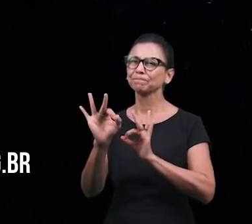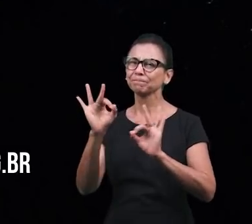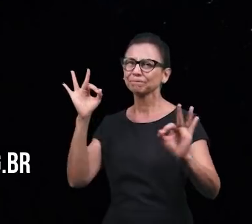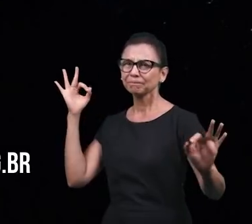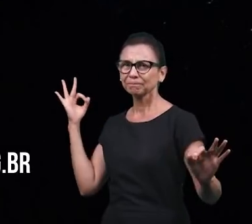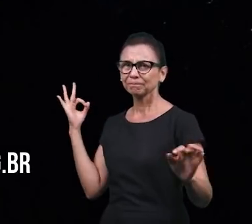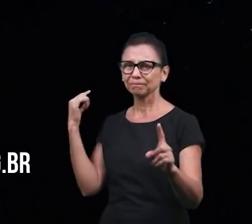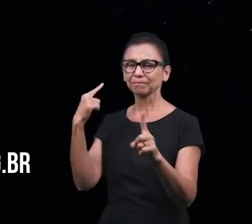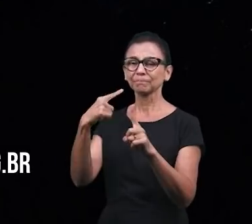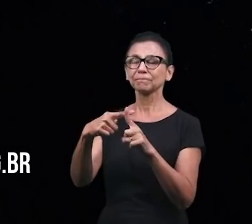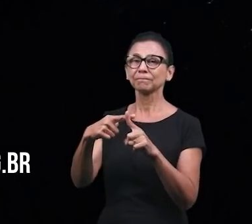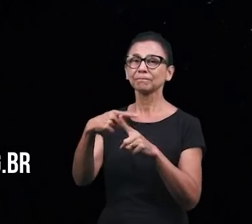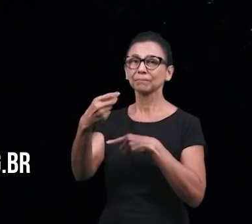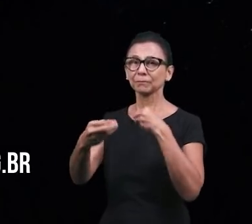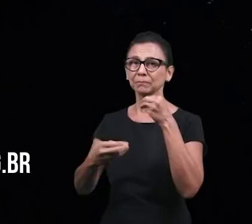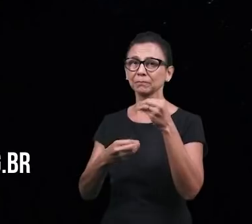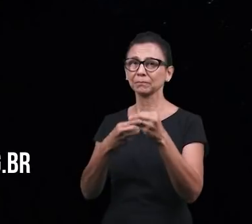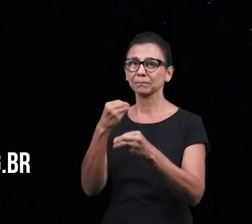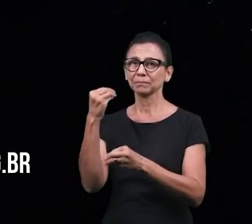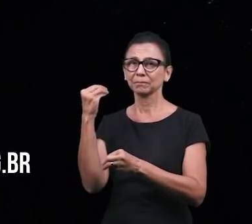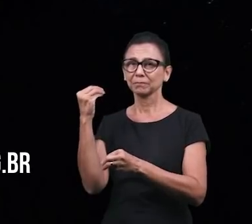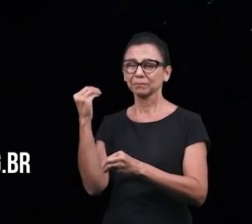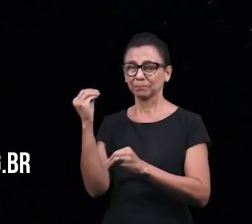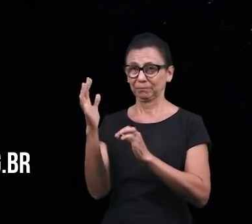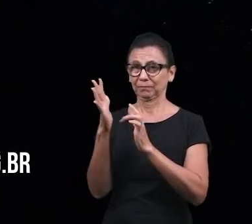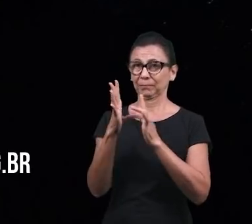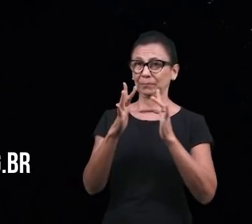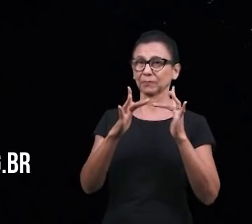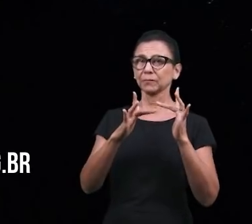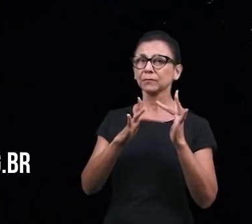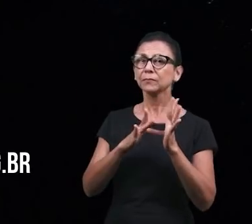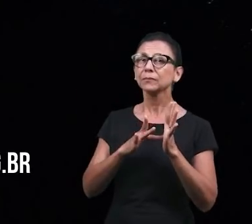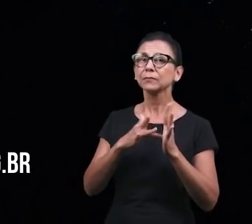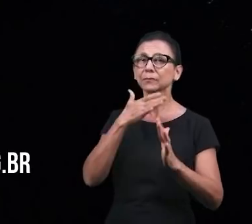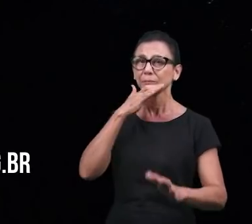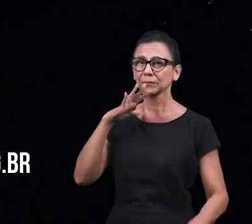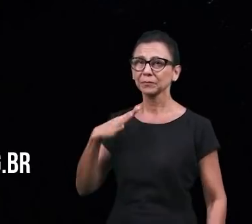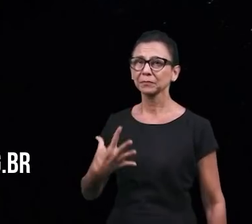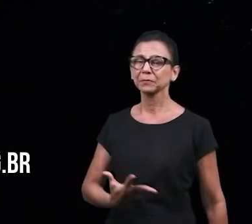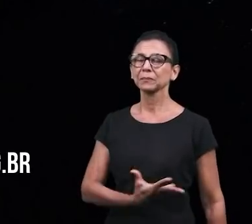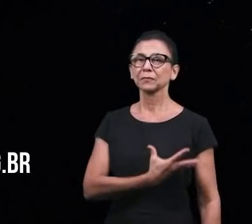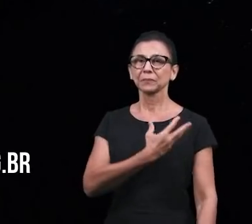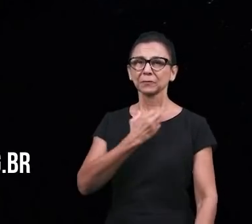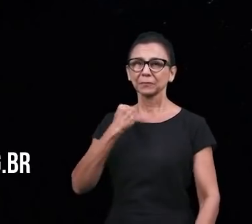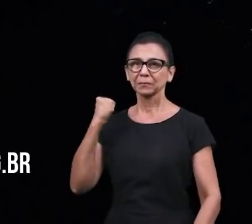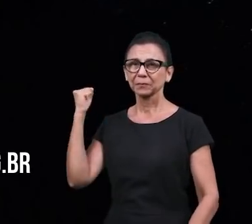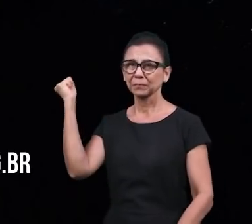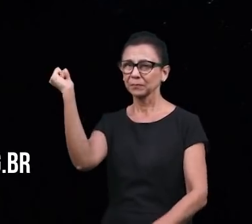A cruz do Salvador.